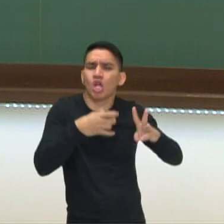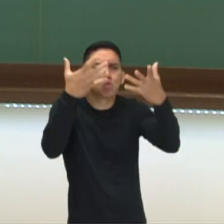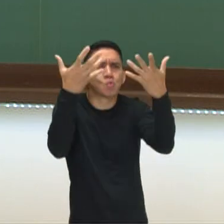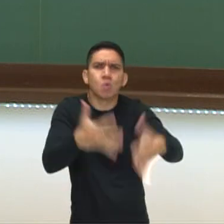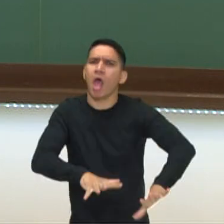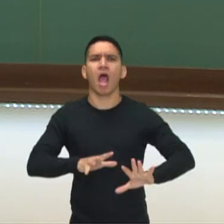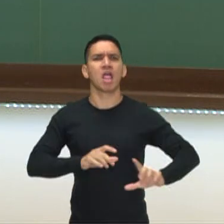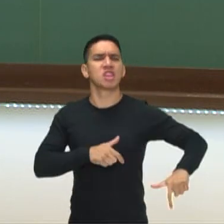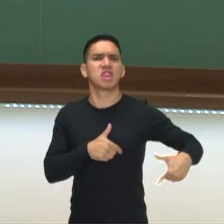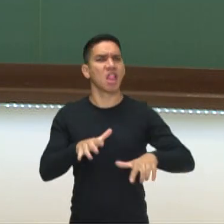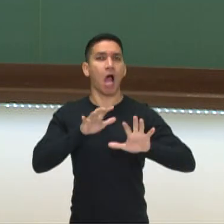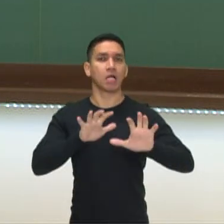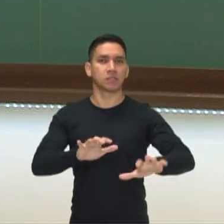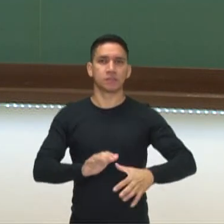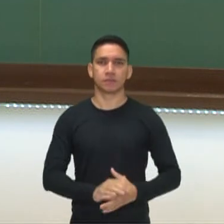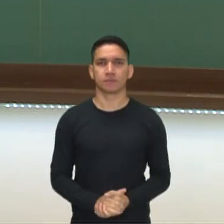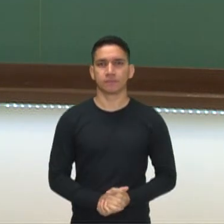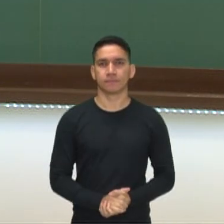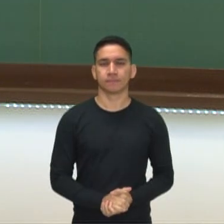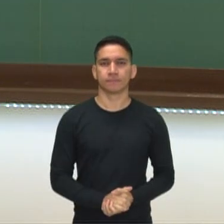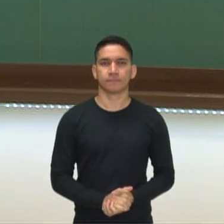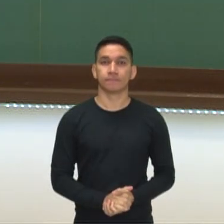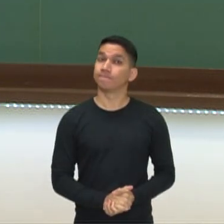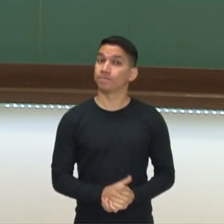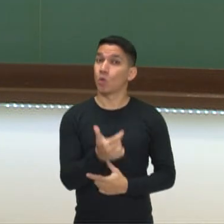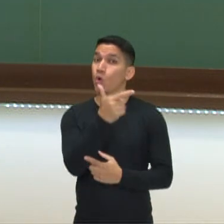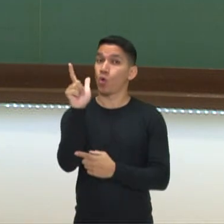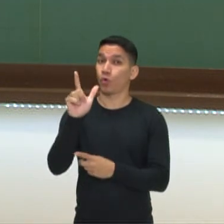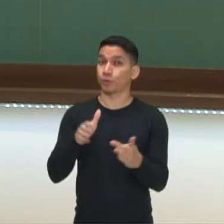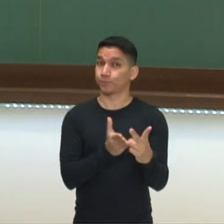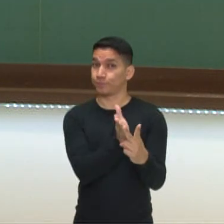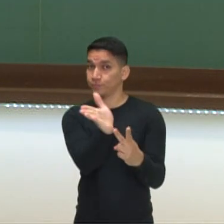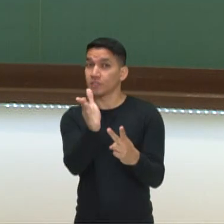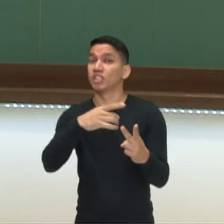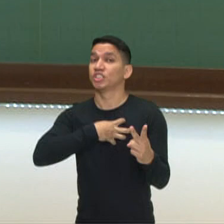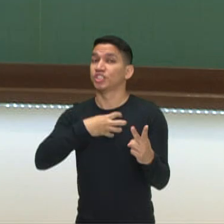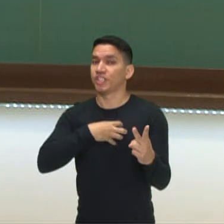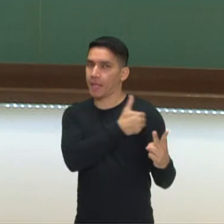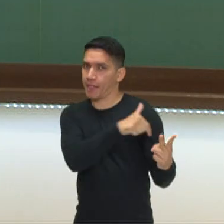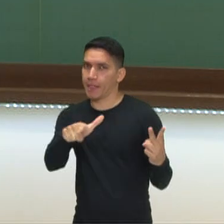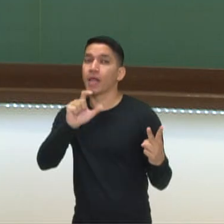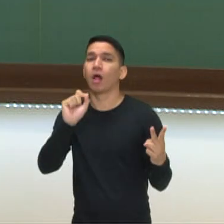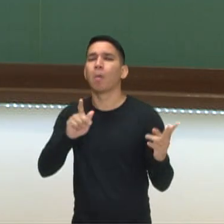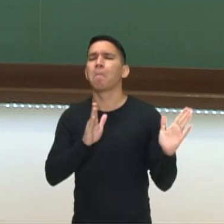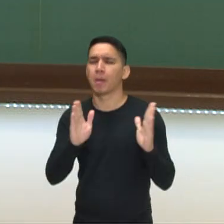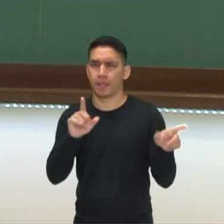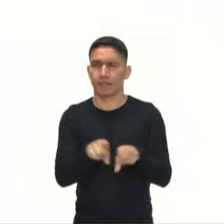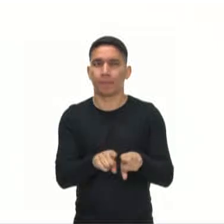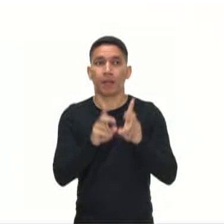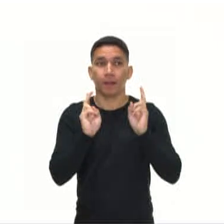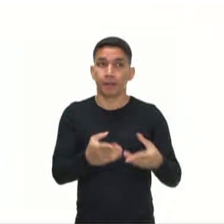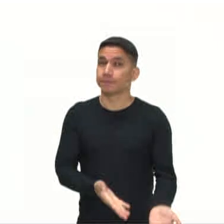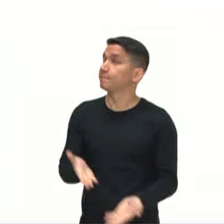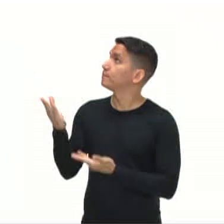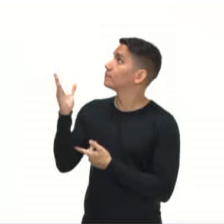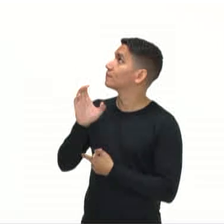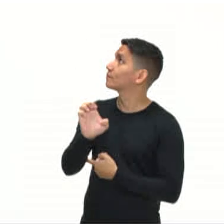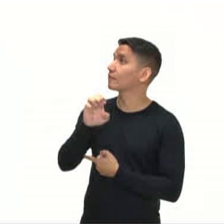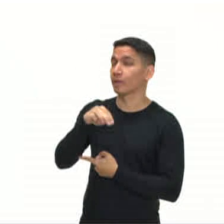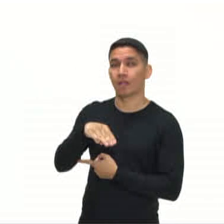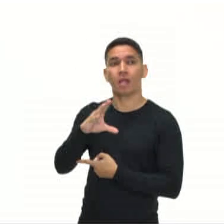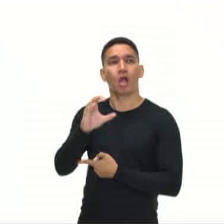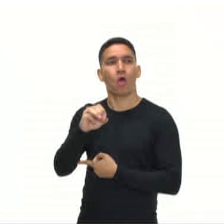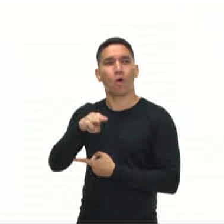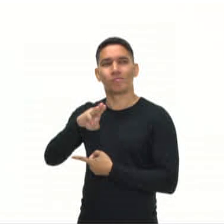mais trabalhar nessa situação. Uma outra forma de trabalho que existia nesse período também era a encomenda.